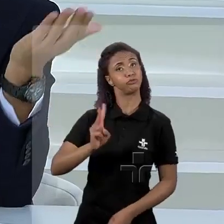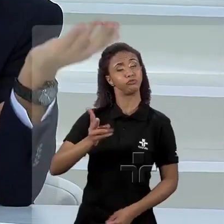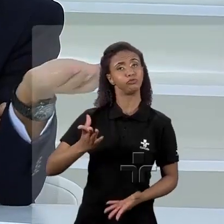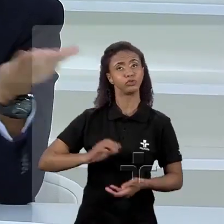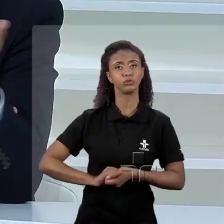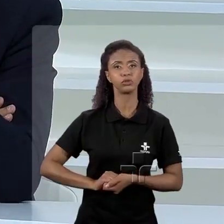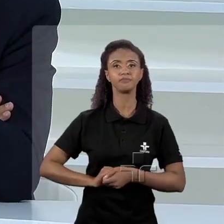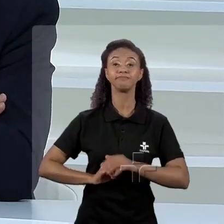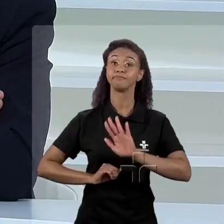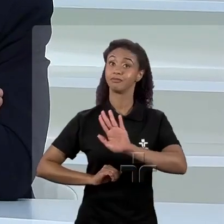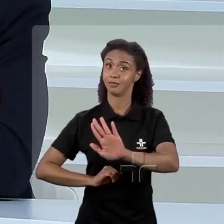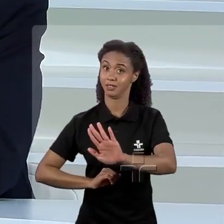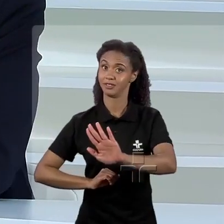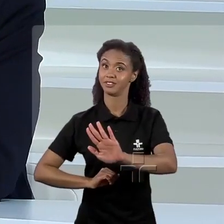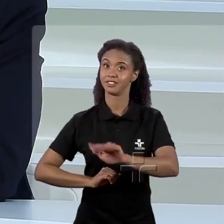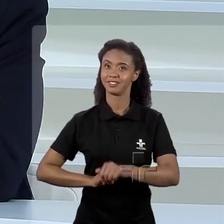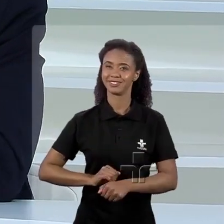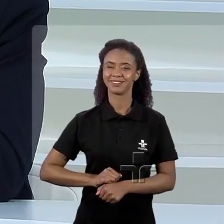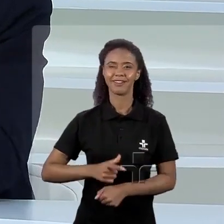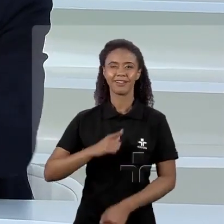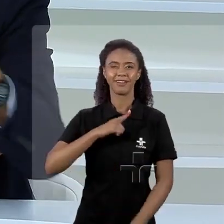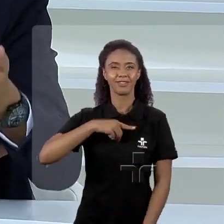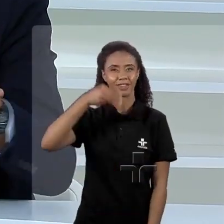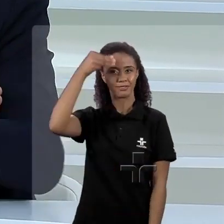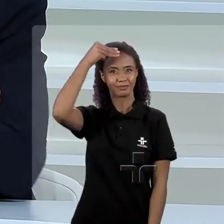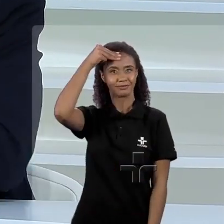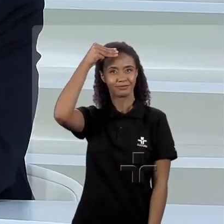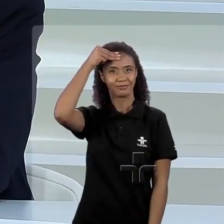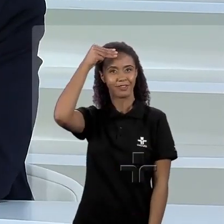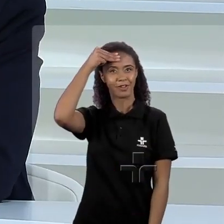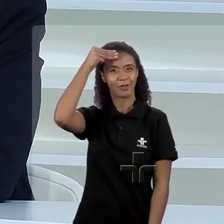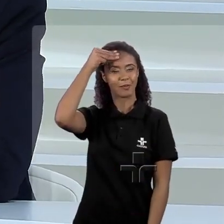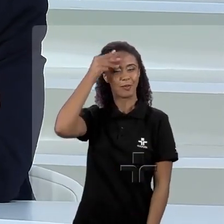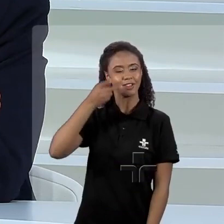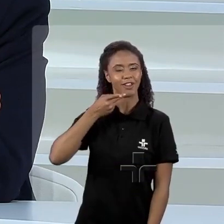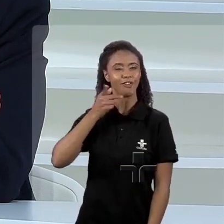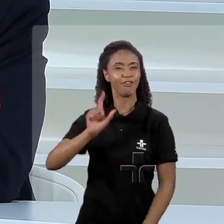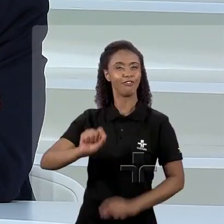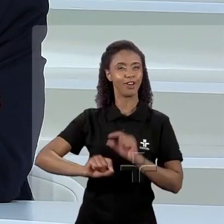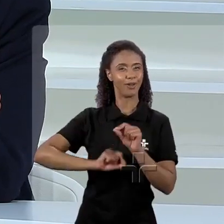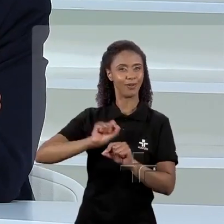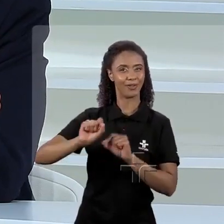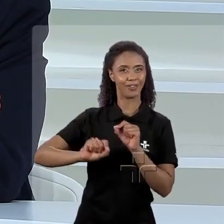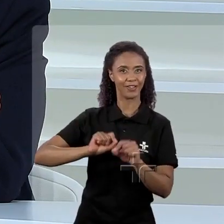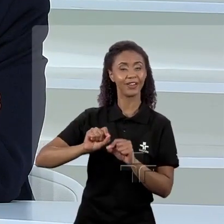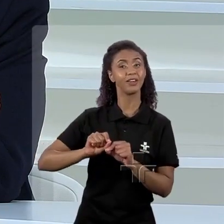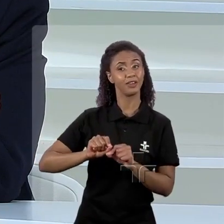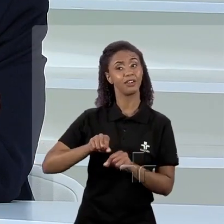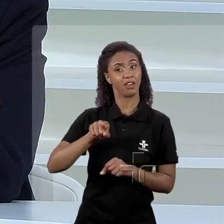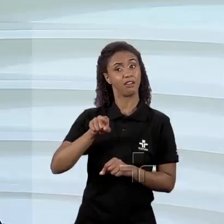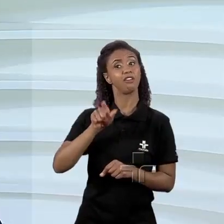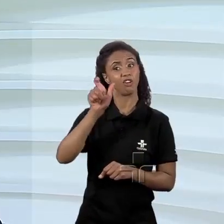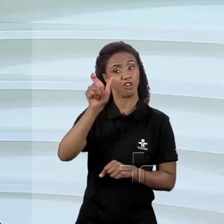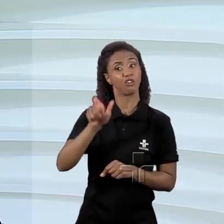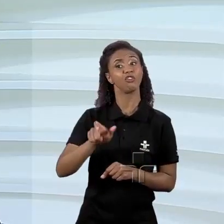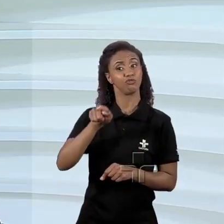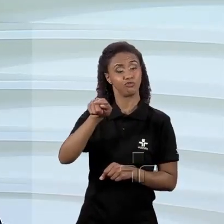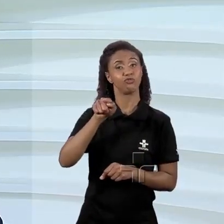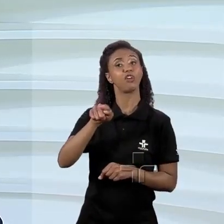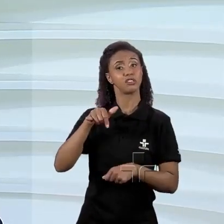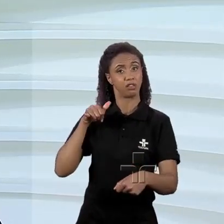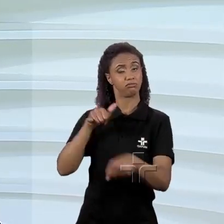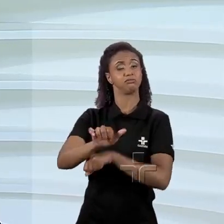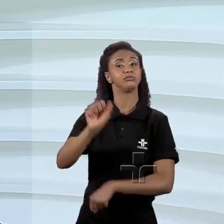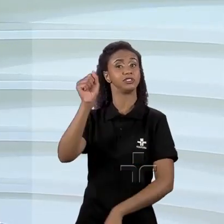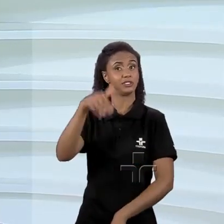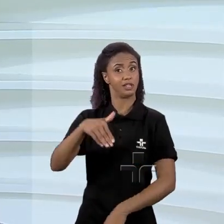seu padrinho político disse nessa reunião, para todos que estavam ali presentes, que considerava traído pelo senhor. Ele fez É evidente